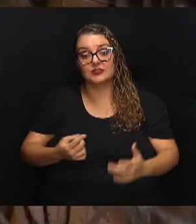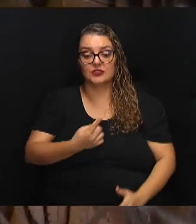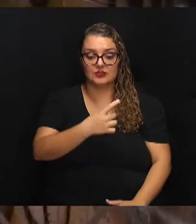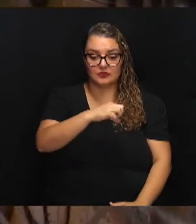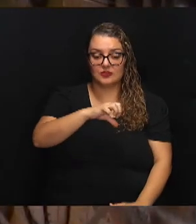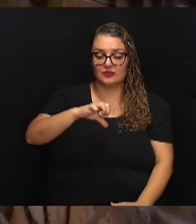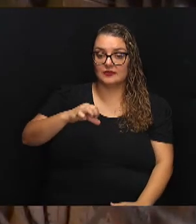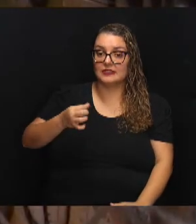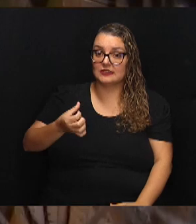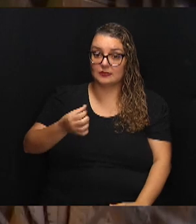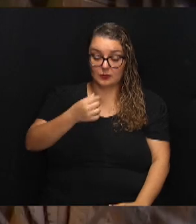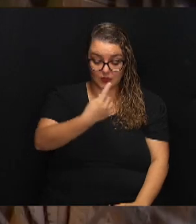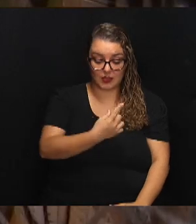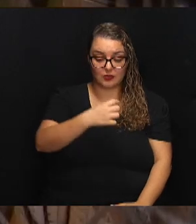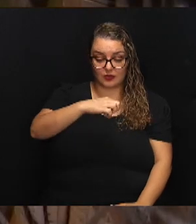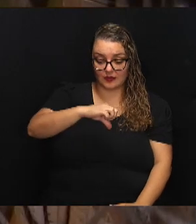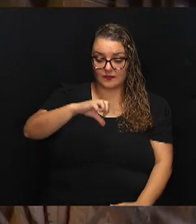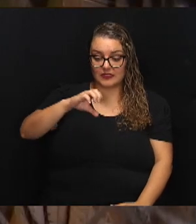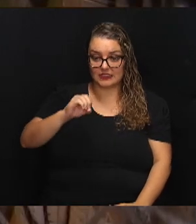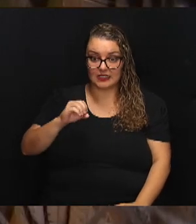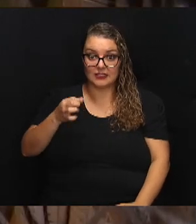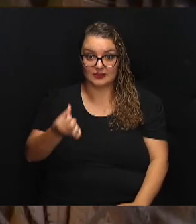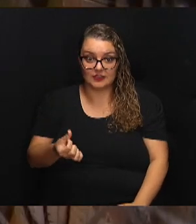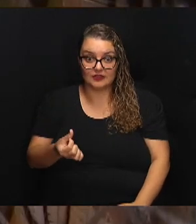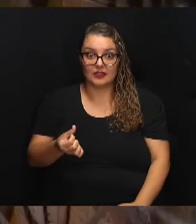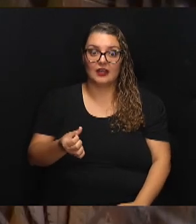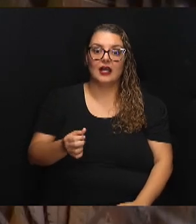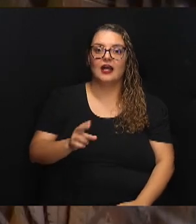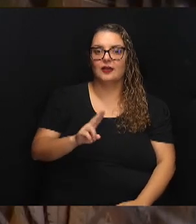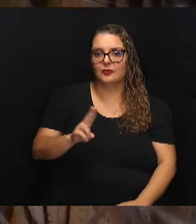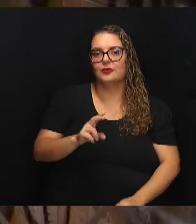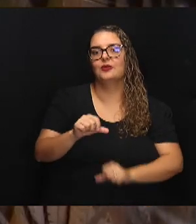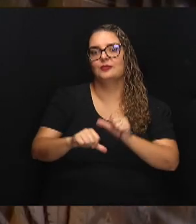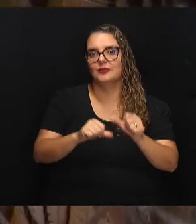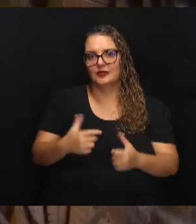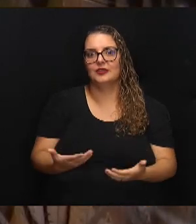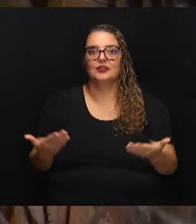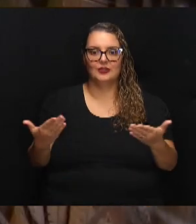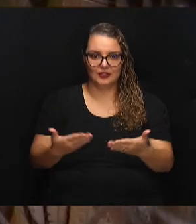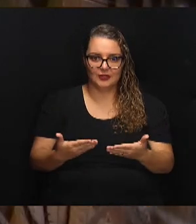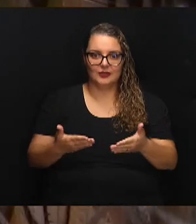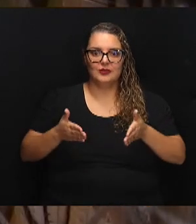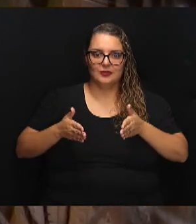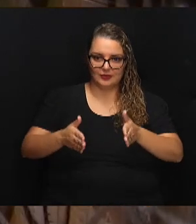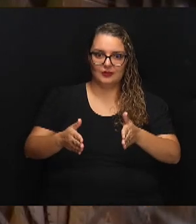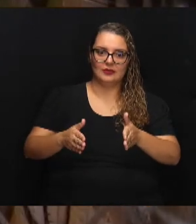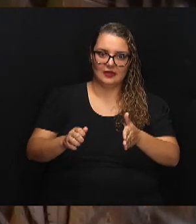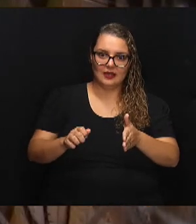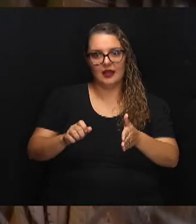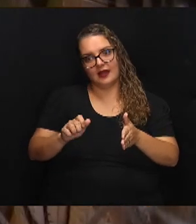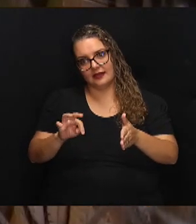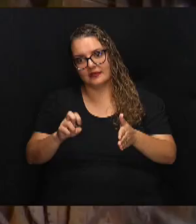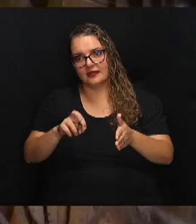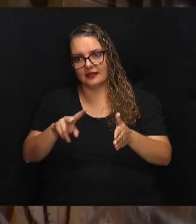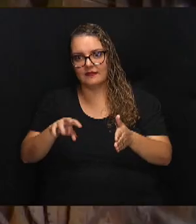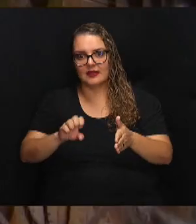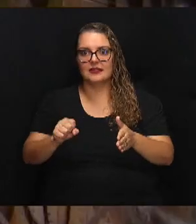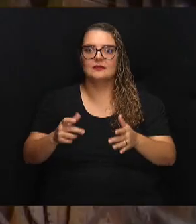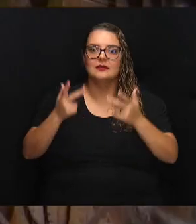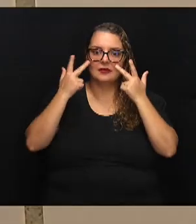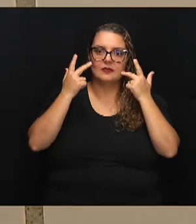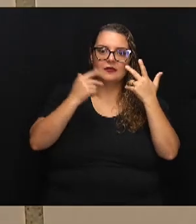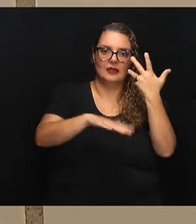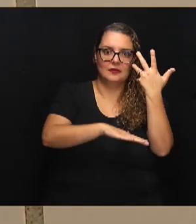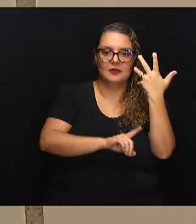1906, isso foi rebatizado como Travessa São Vicente de Paulo e hoje em dia é uma travessa um tanto mais tranquila para ligar a praça à Rua